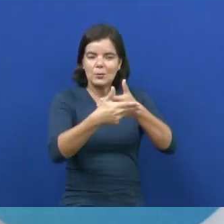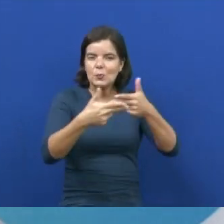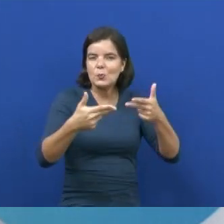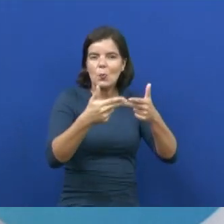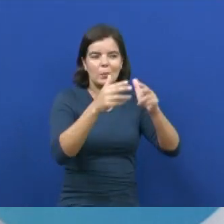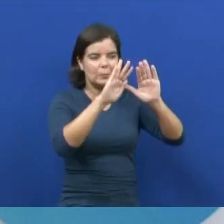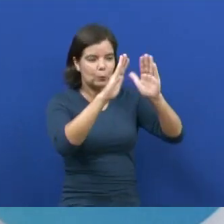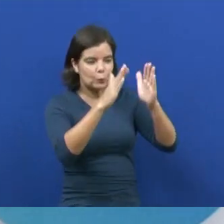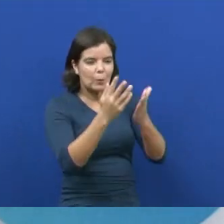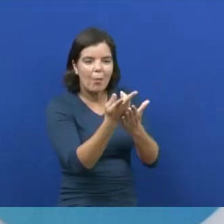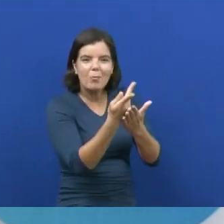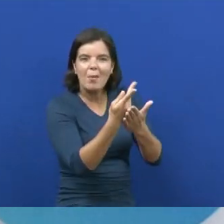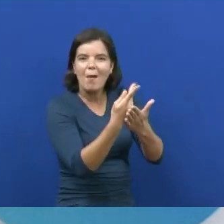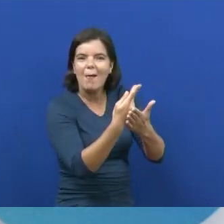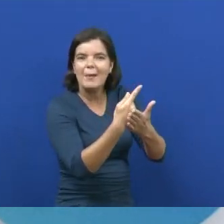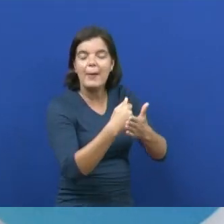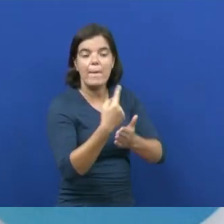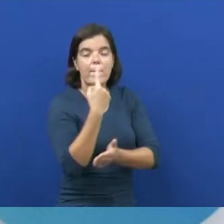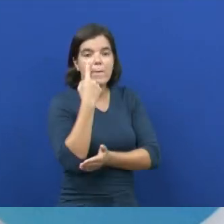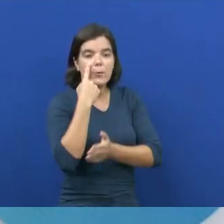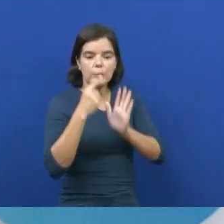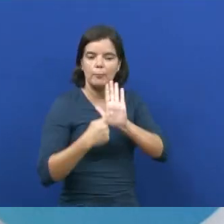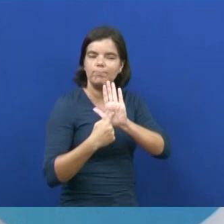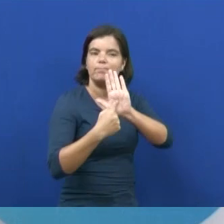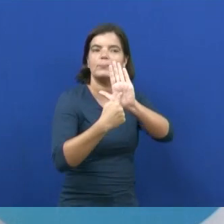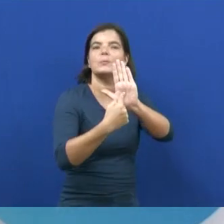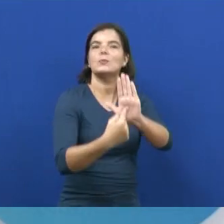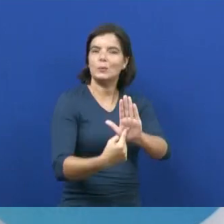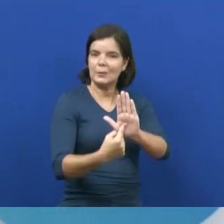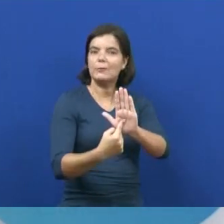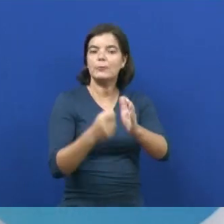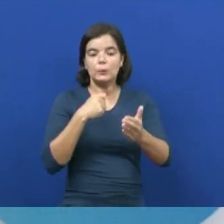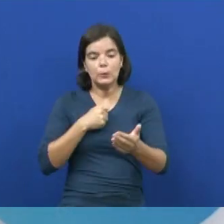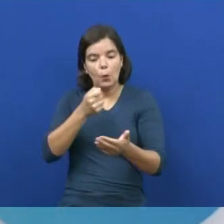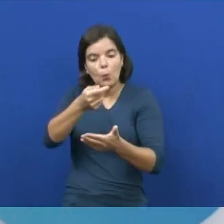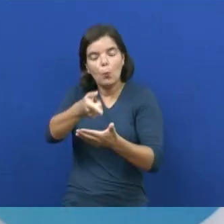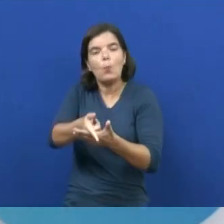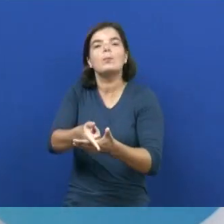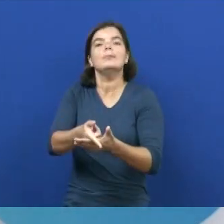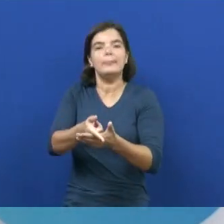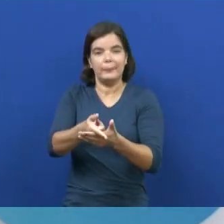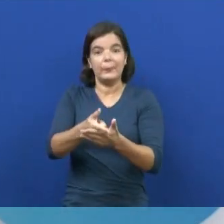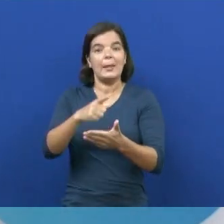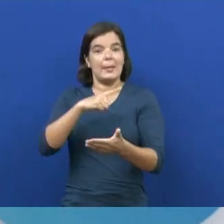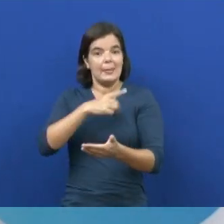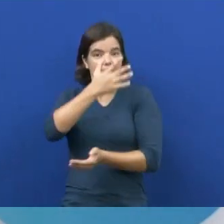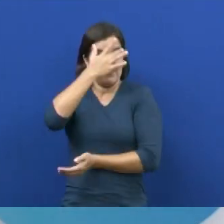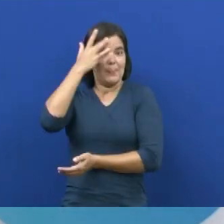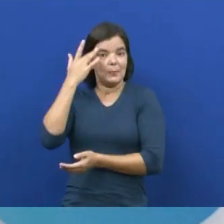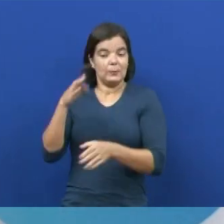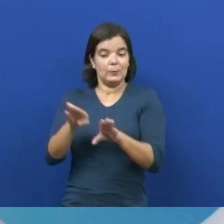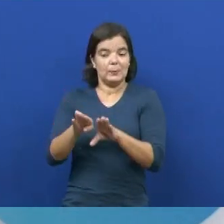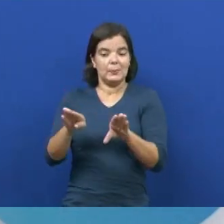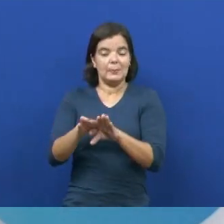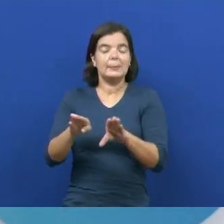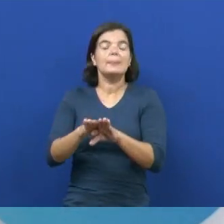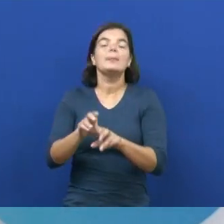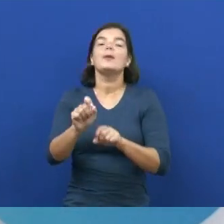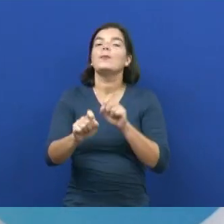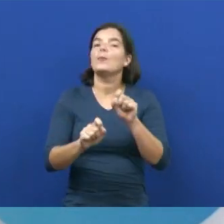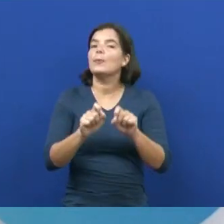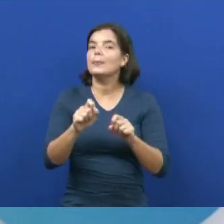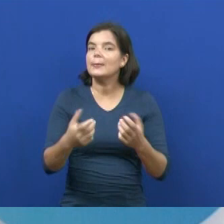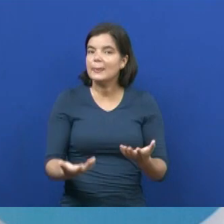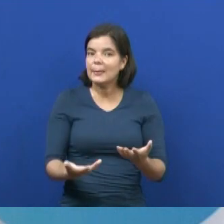artes, elas vão ser vistas, vão ser compradas, vamos ter pessoas também que vão